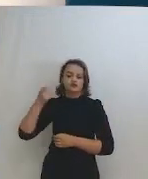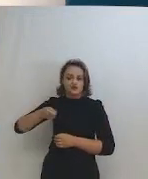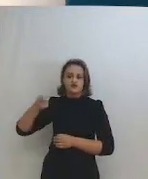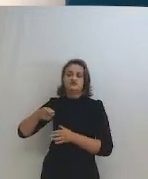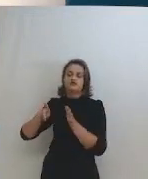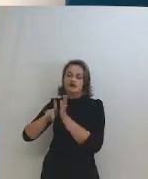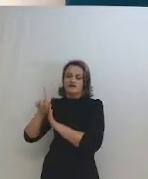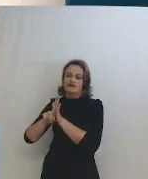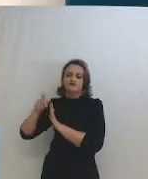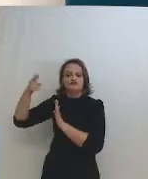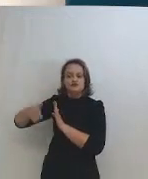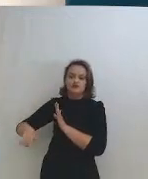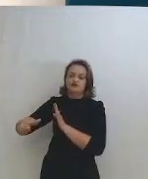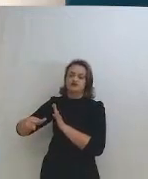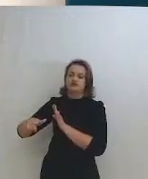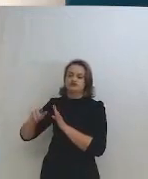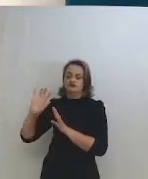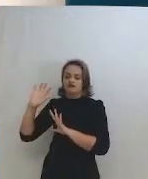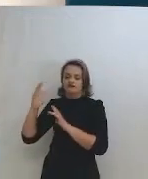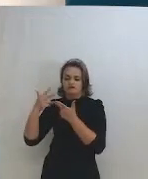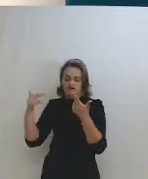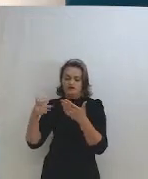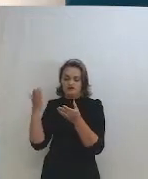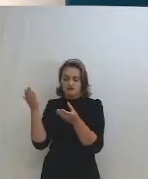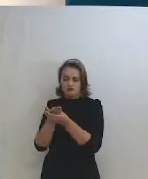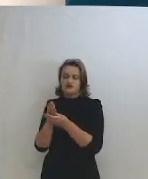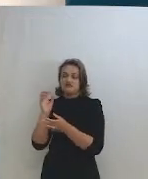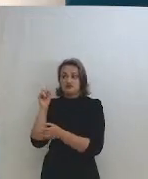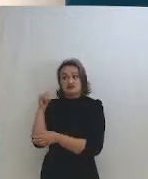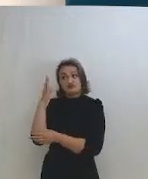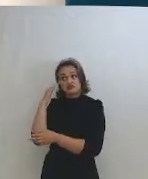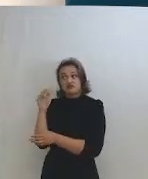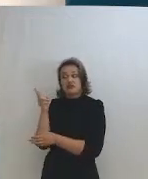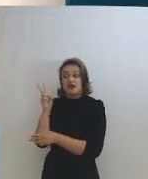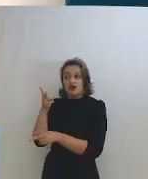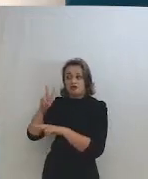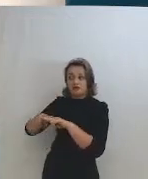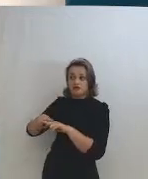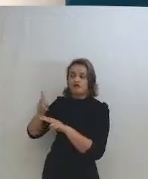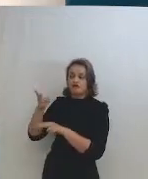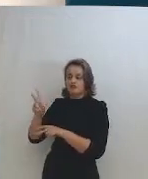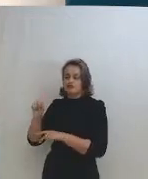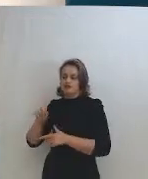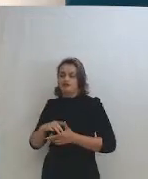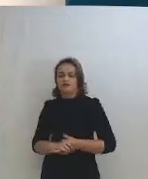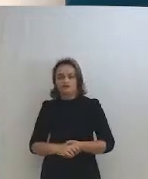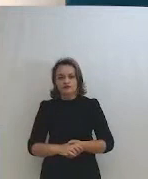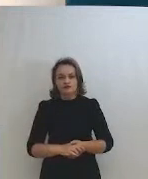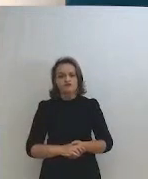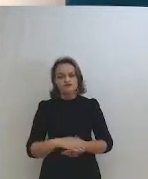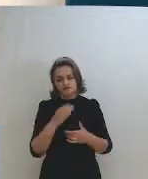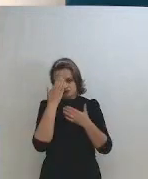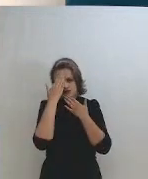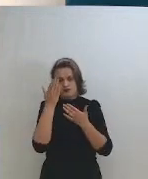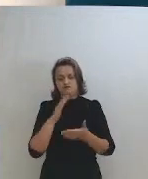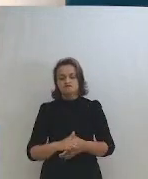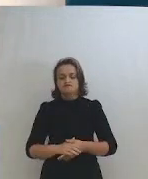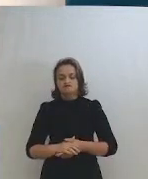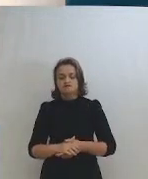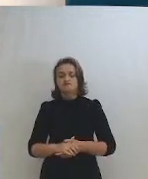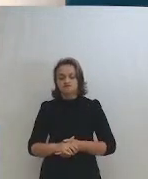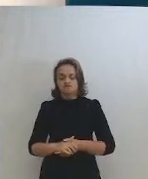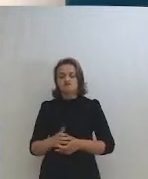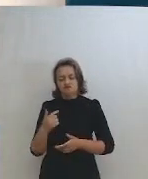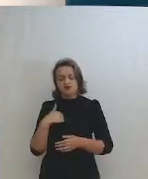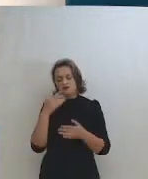as circunstâncias e a necessidade da manutenção da prisão preventiva. Muito obrigado. Eu que agradeço, mais uma vez